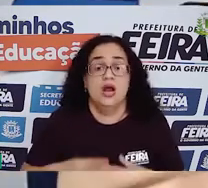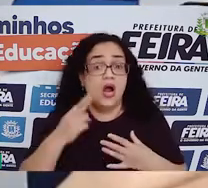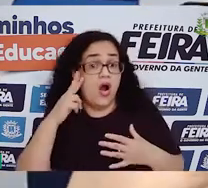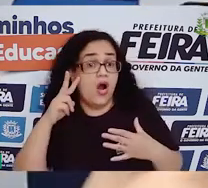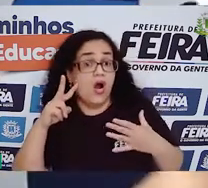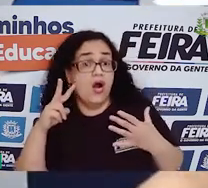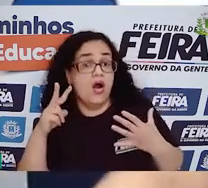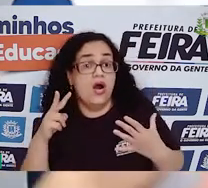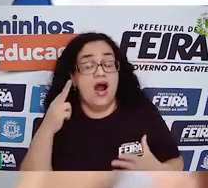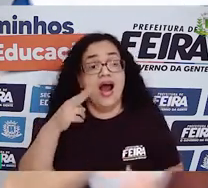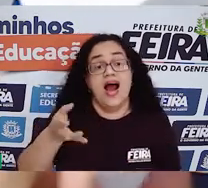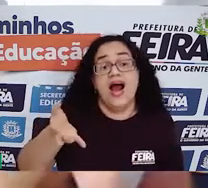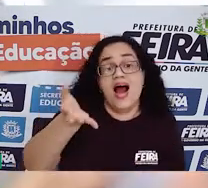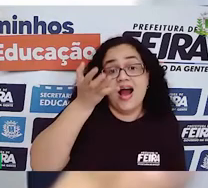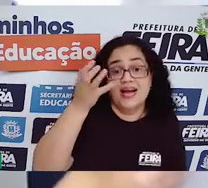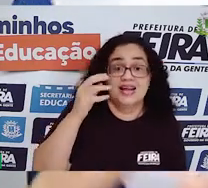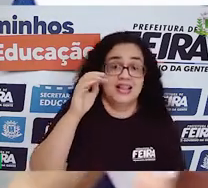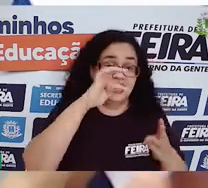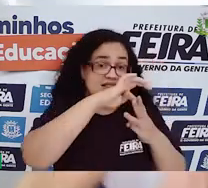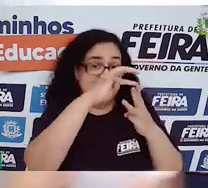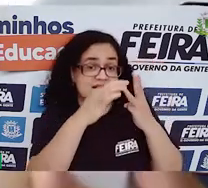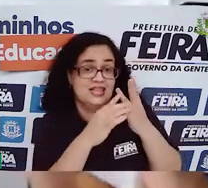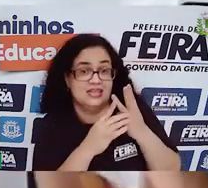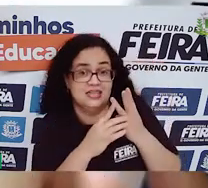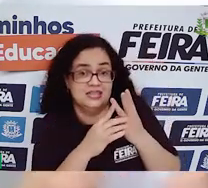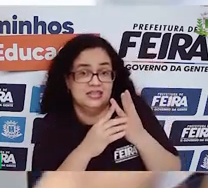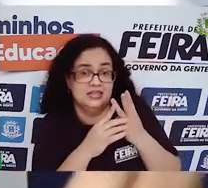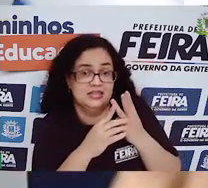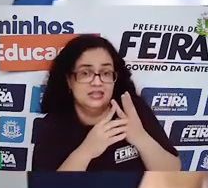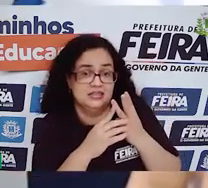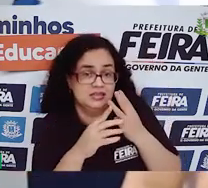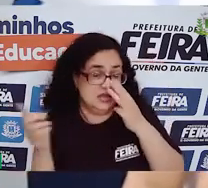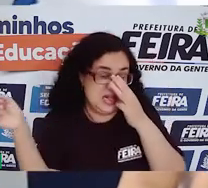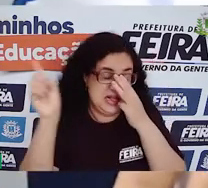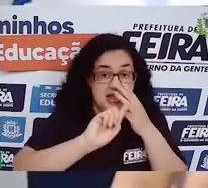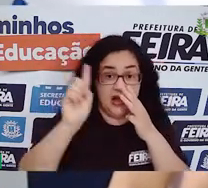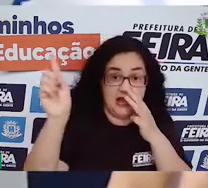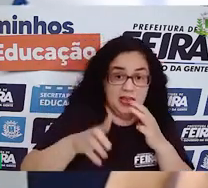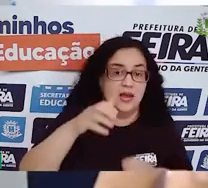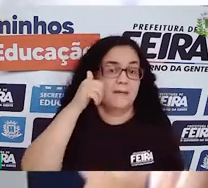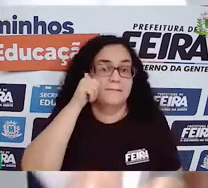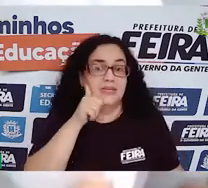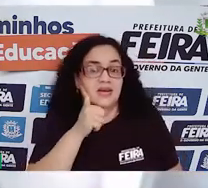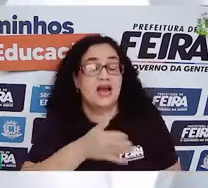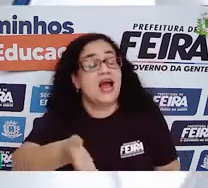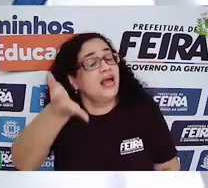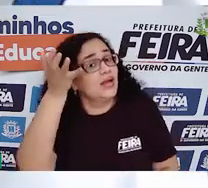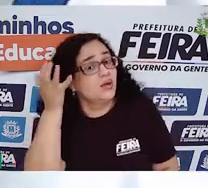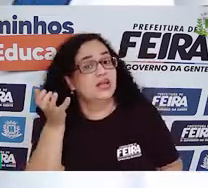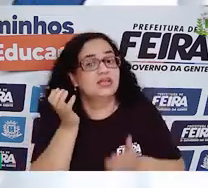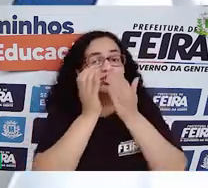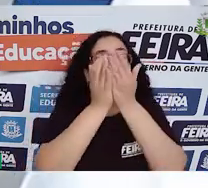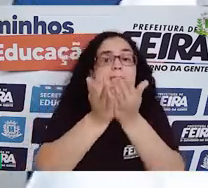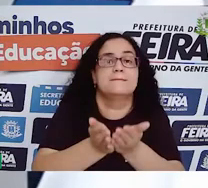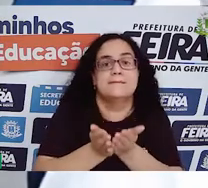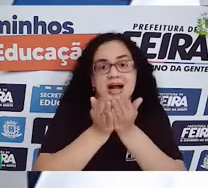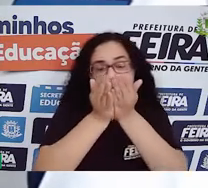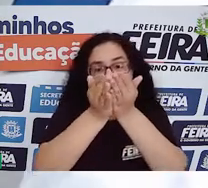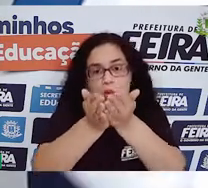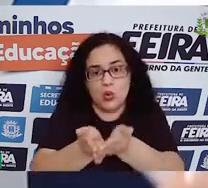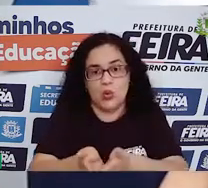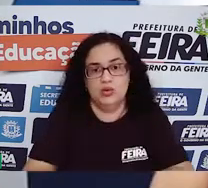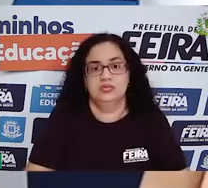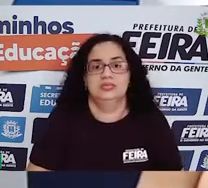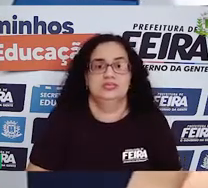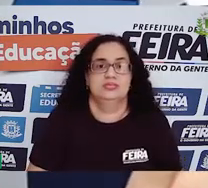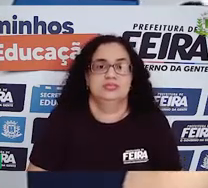Olha só, você agora tem três pontas. Não, menina, eu quero ser um